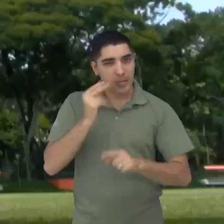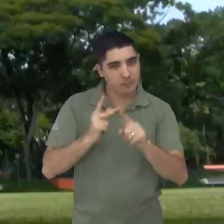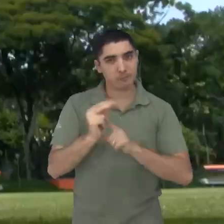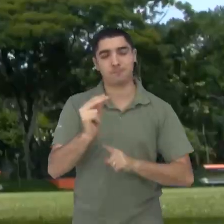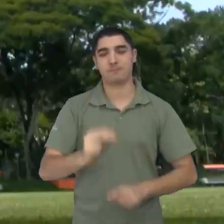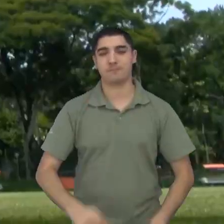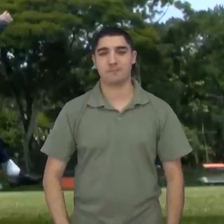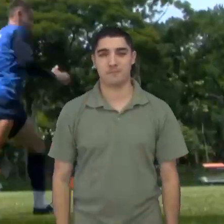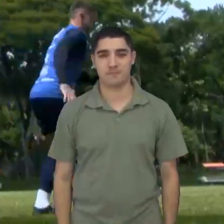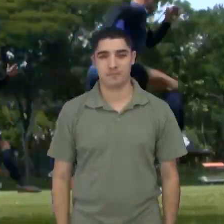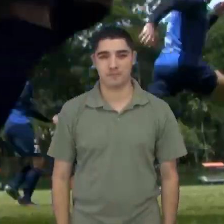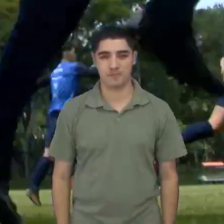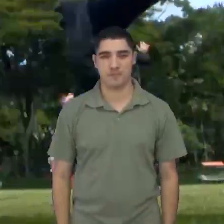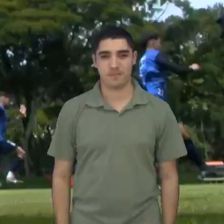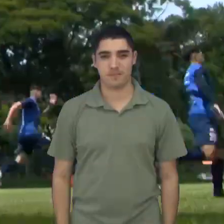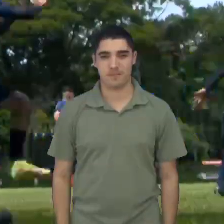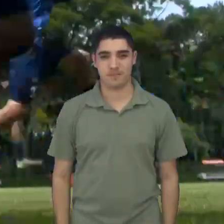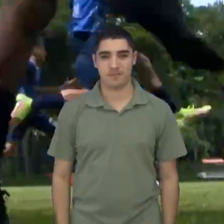ano.